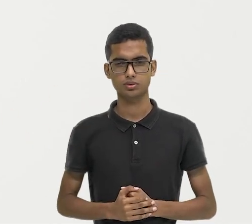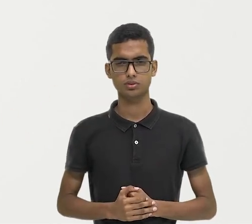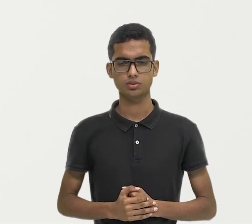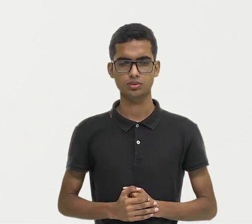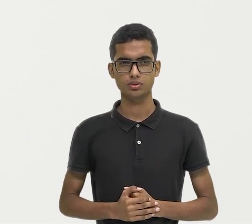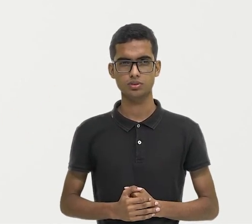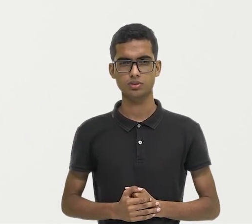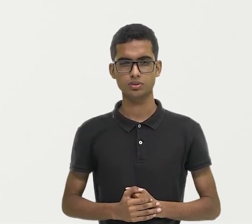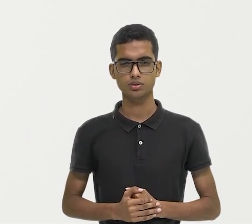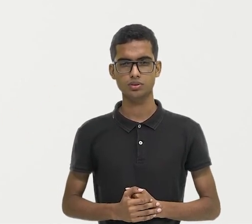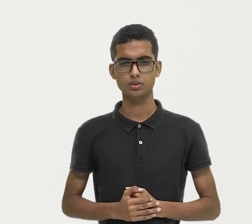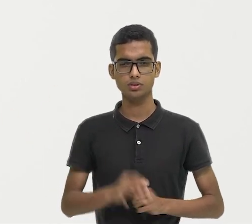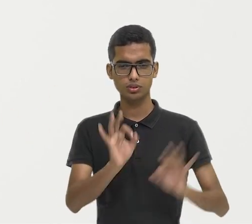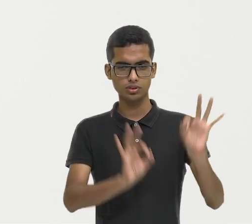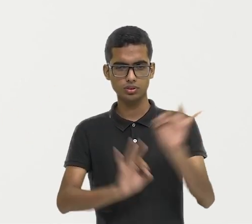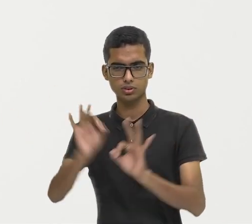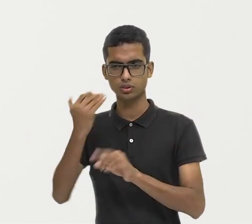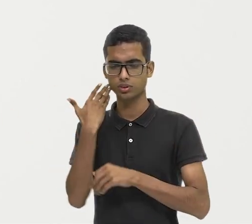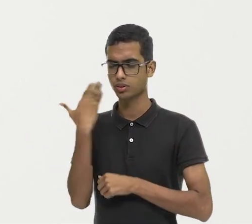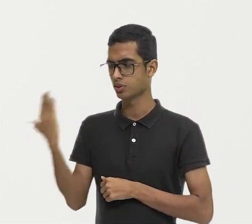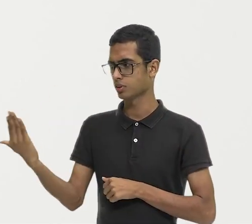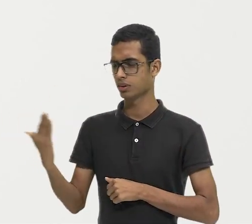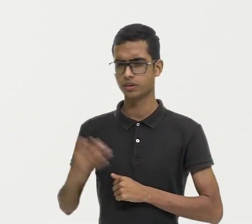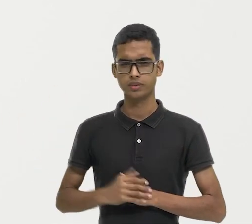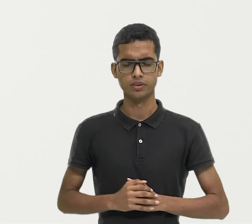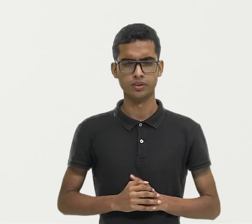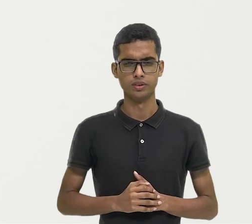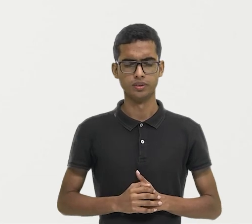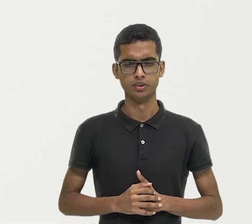então. Olha só, gente. Deixa eu só apagar aqui.